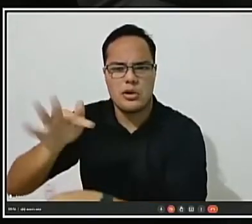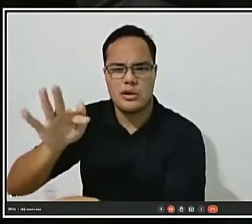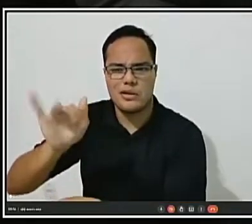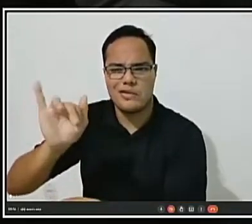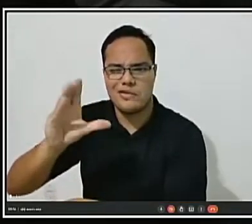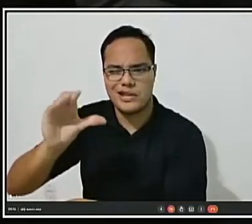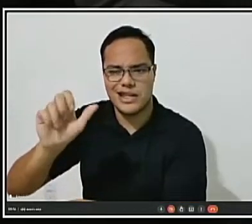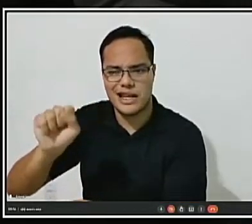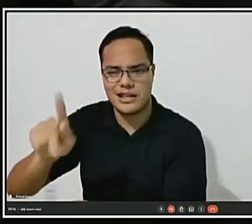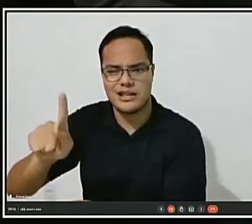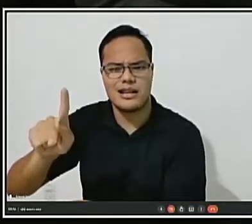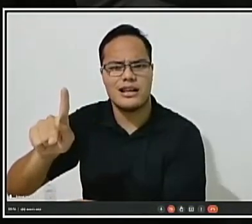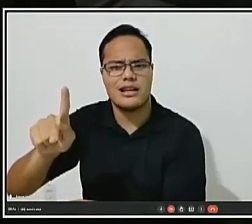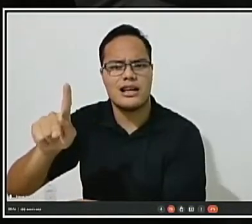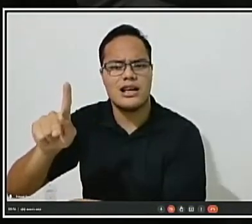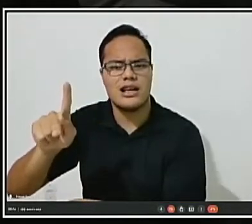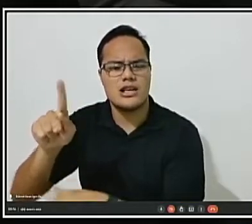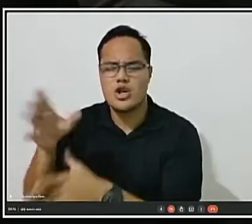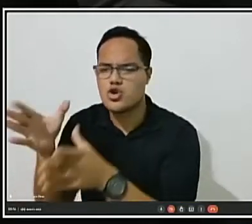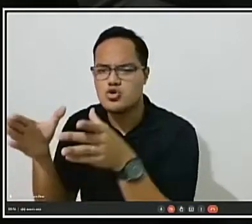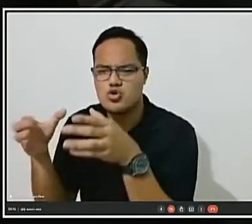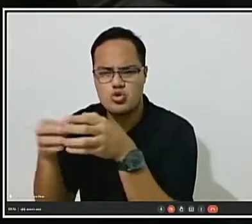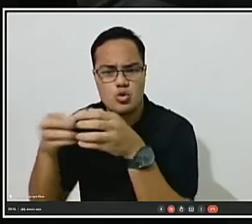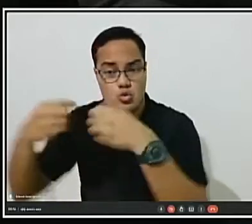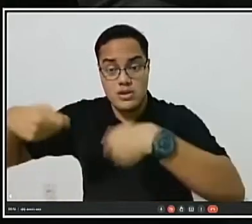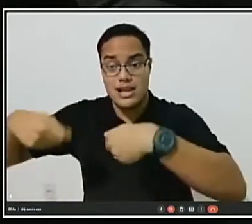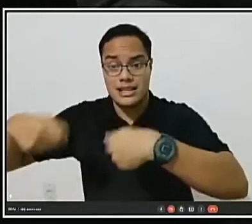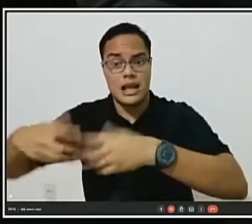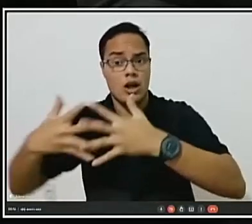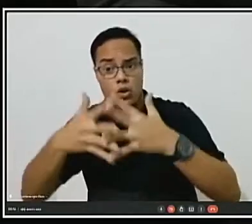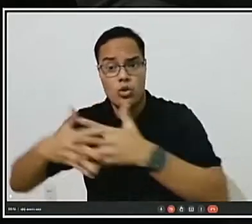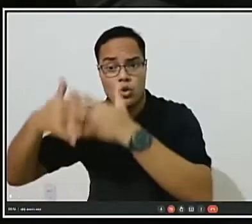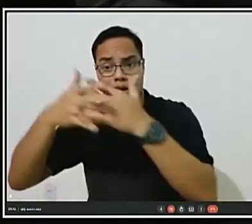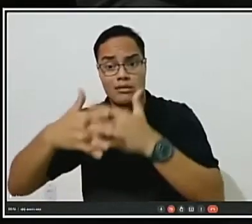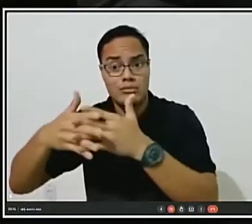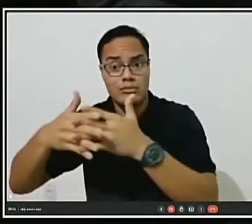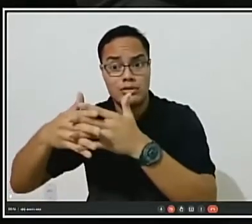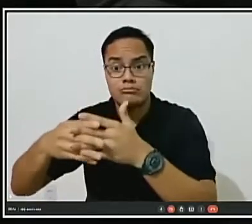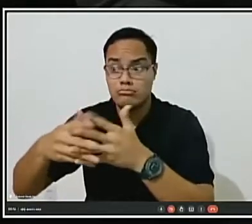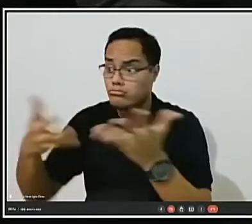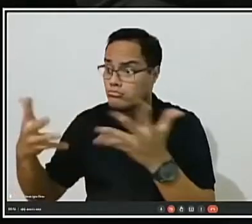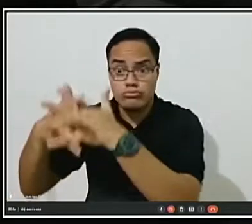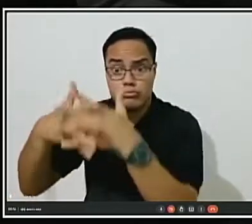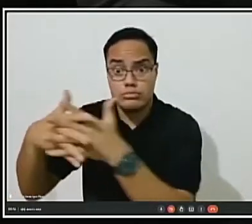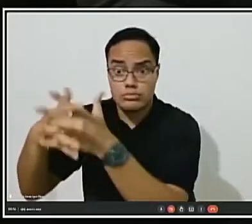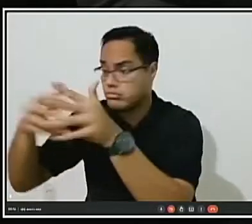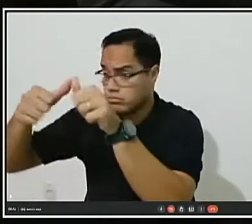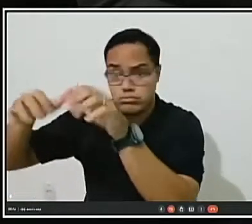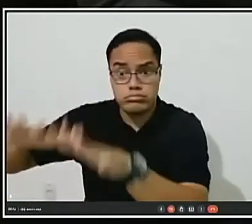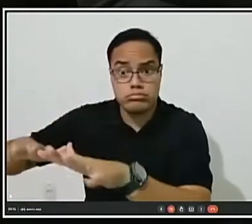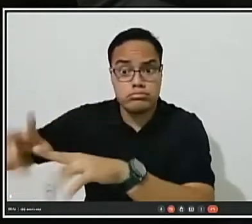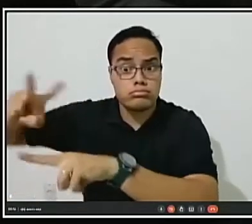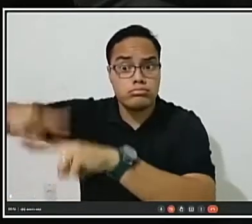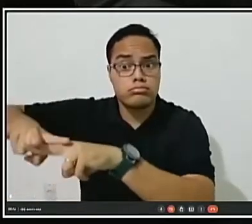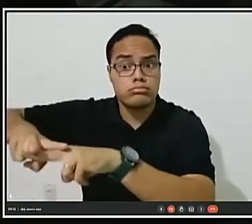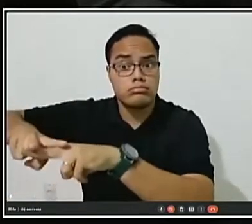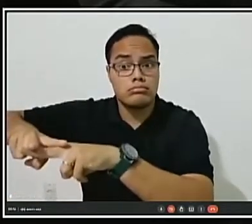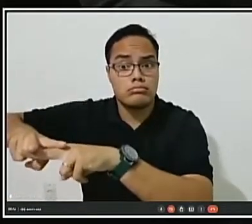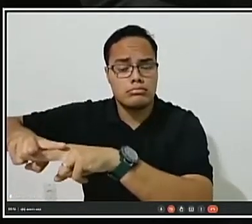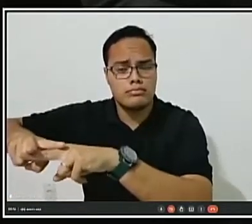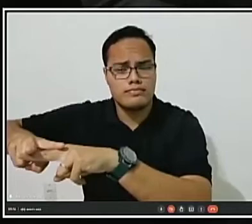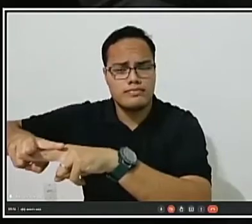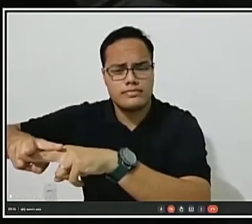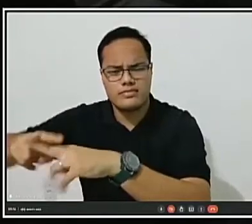uma cooperativa precisa do caminhão, né? O caminhão está lá trancado dentro de um barracão. Ele fala